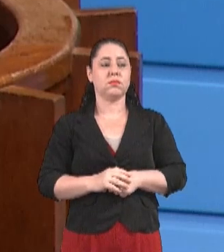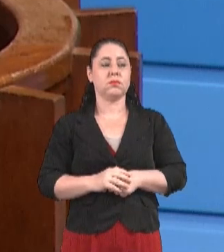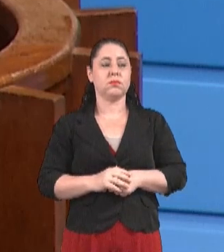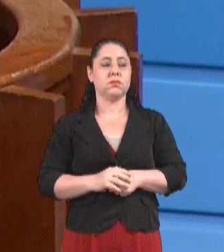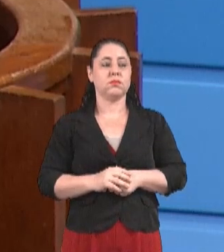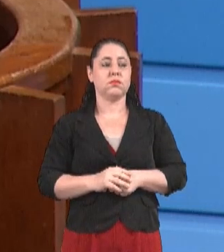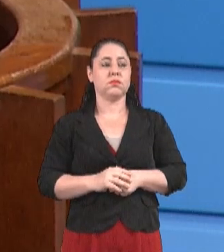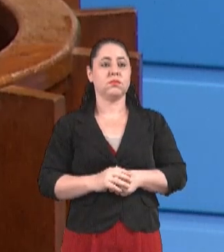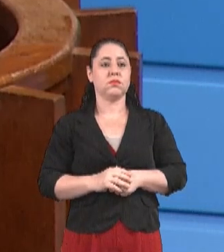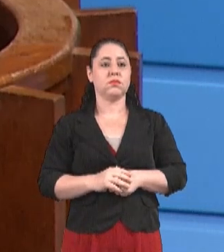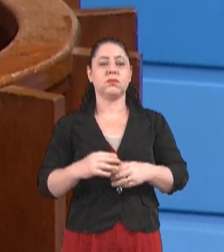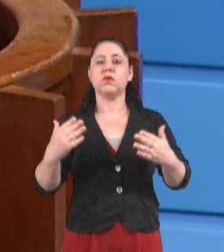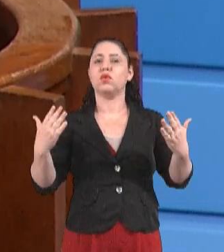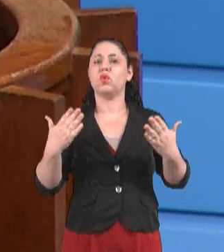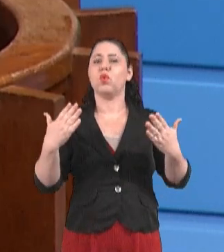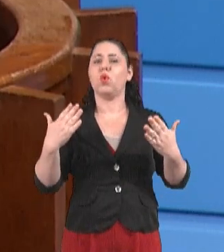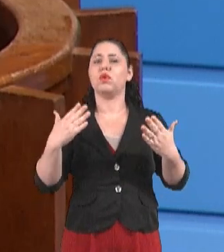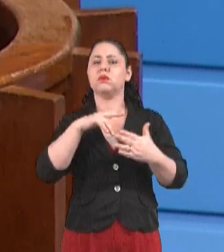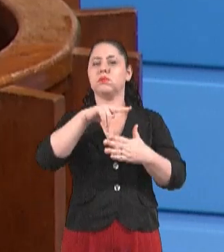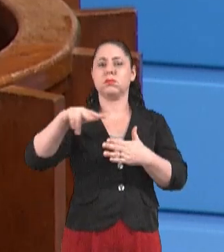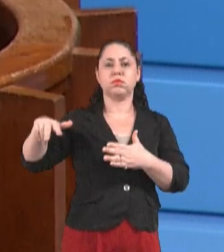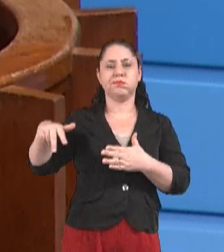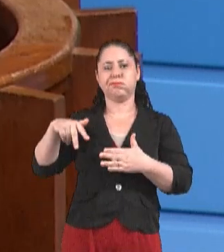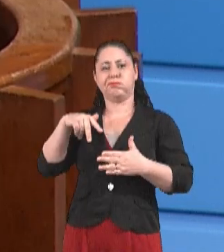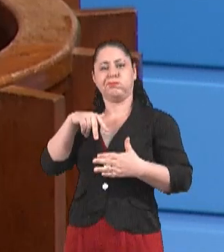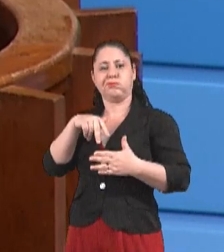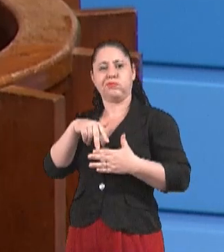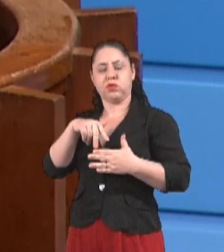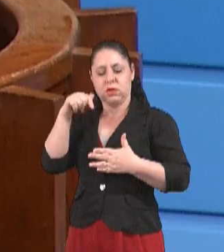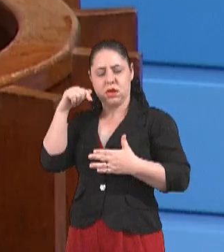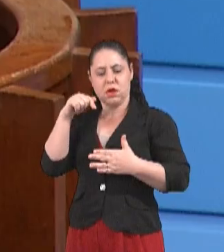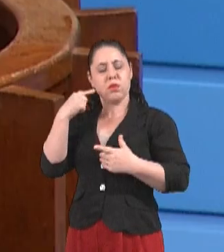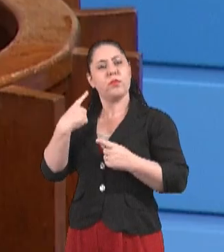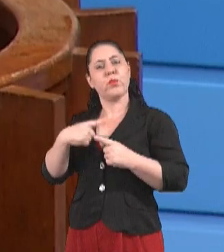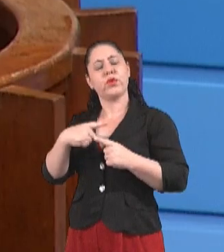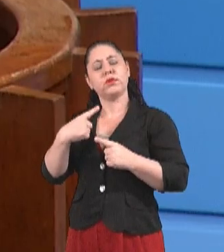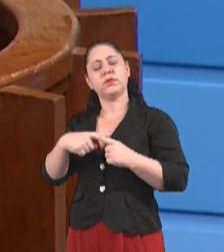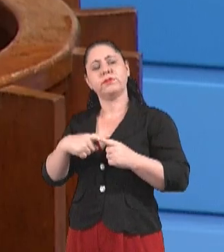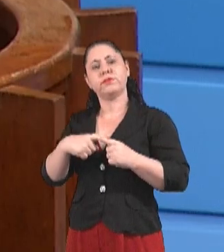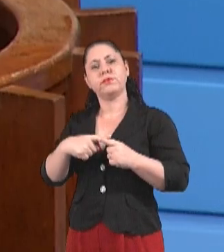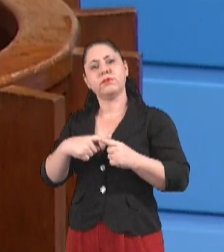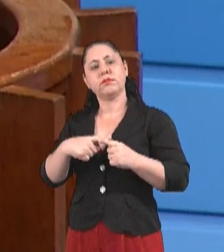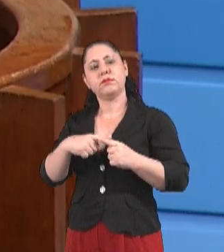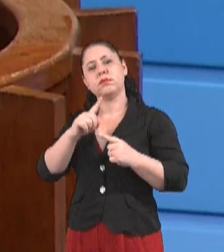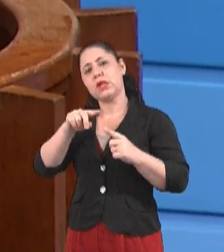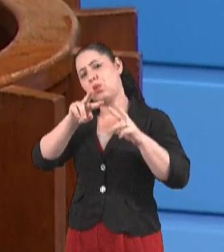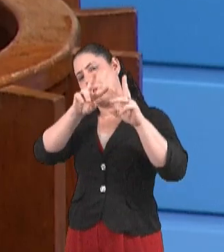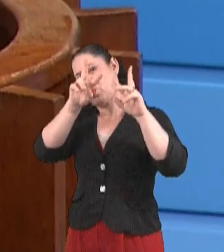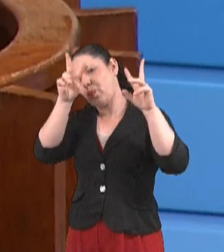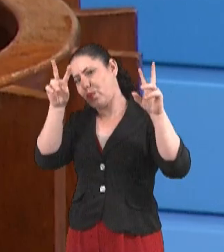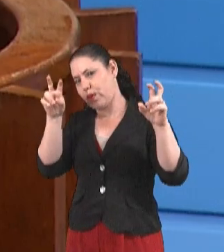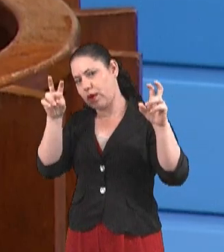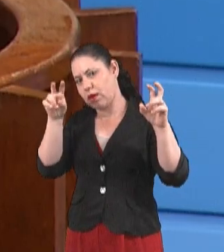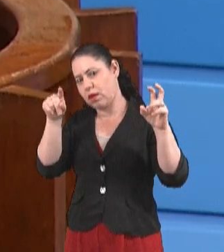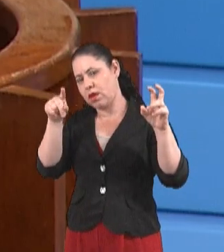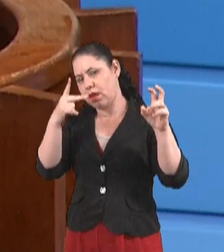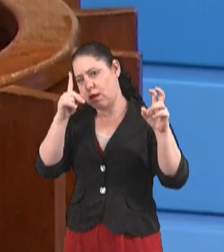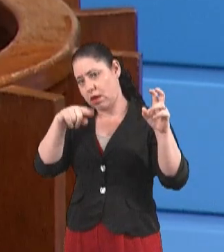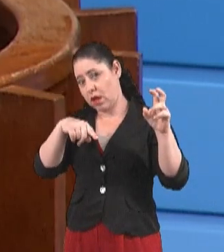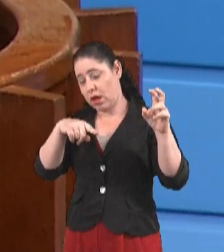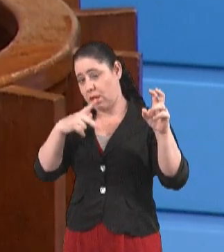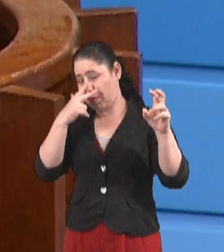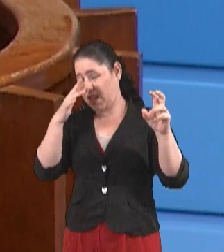Bom, hoje o que me traz aqui nessa tribuna é um assunto que nos é